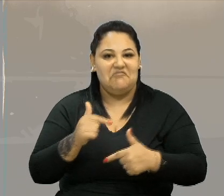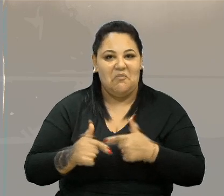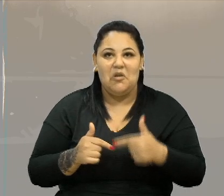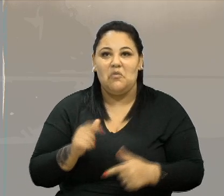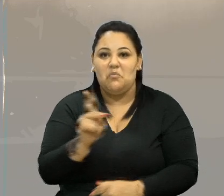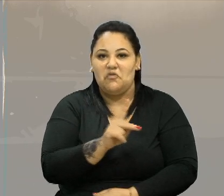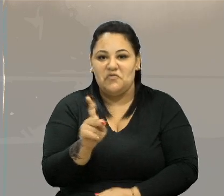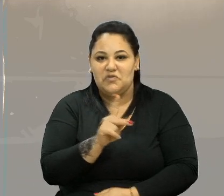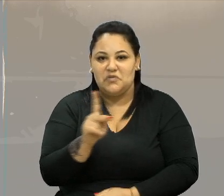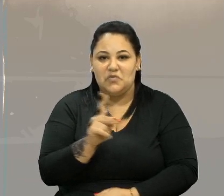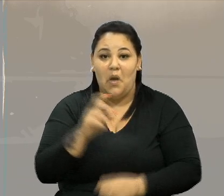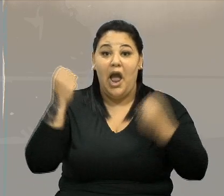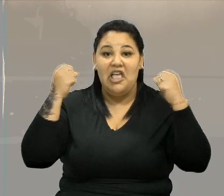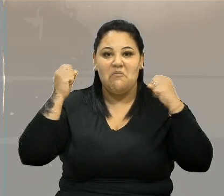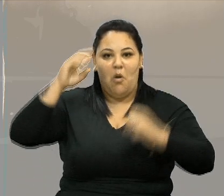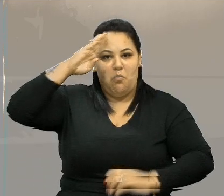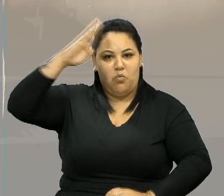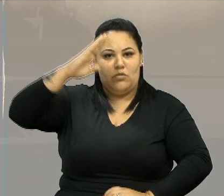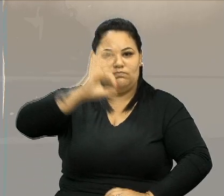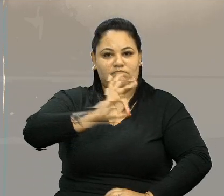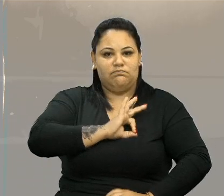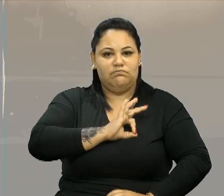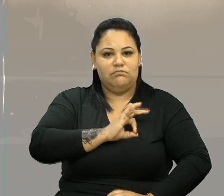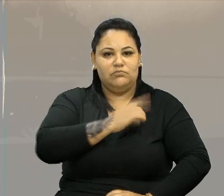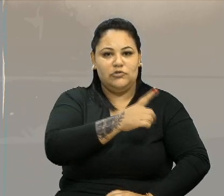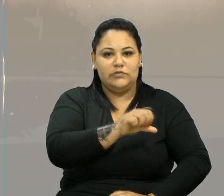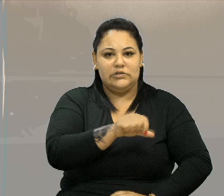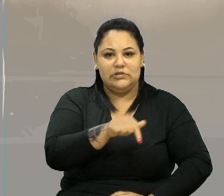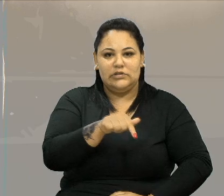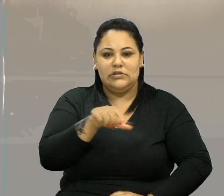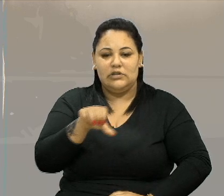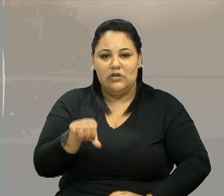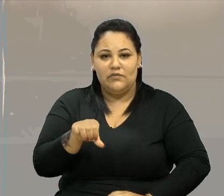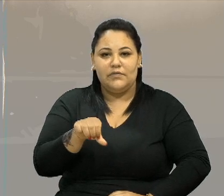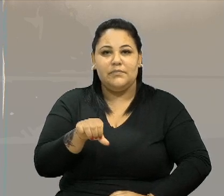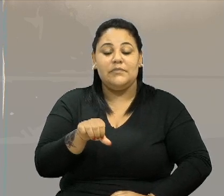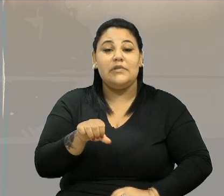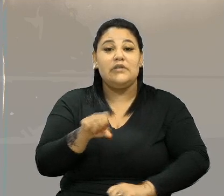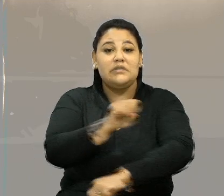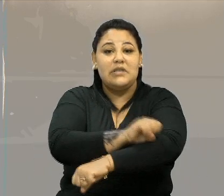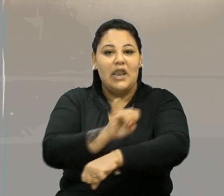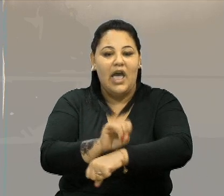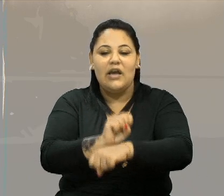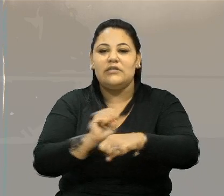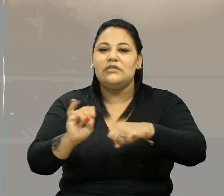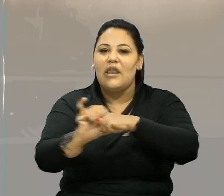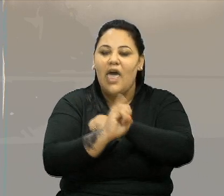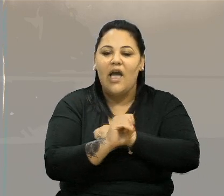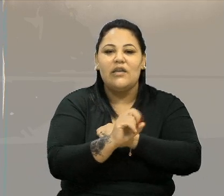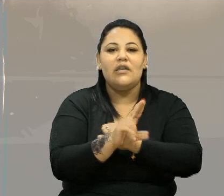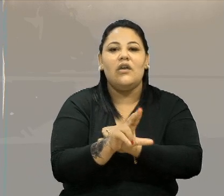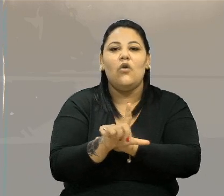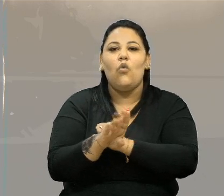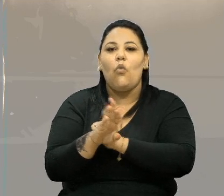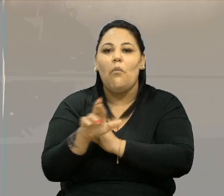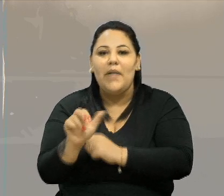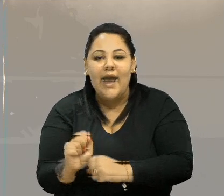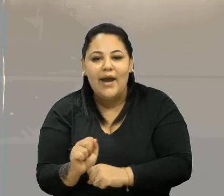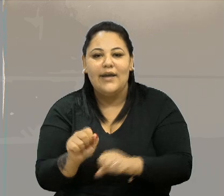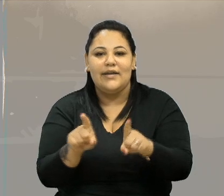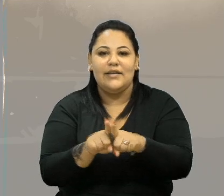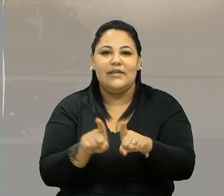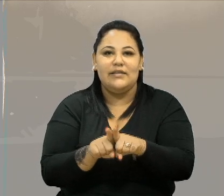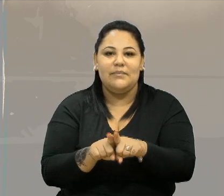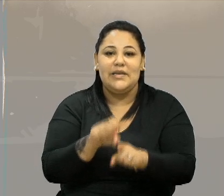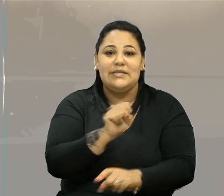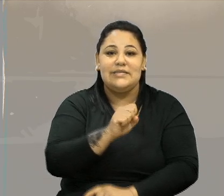de Polícia Militar de 79 a 85, no Senai, no Senac, na UBRA e também no